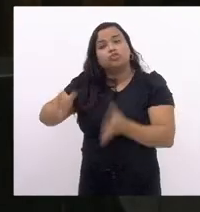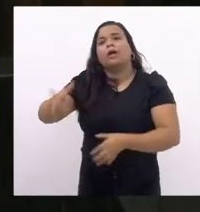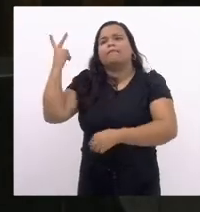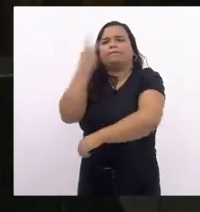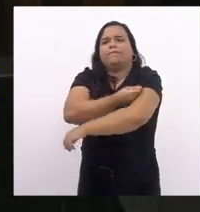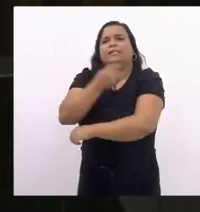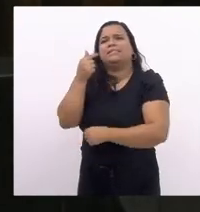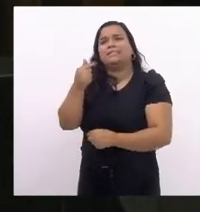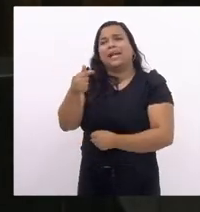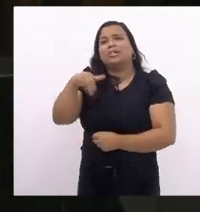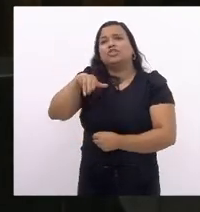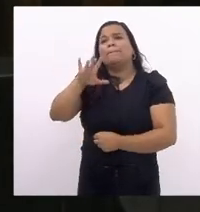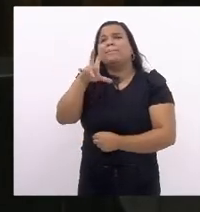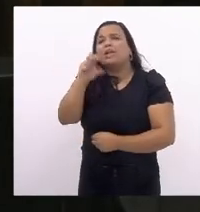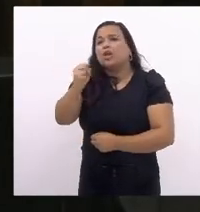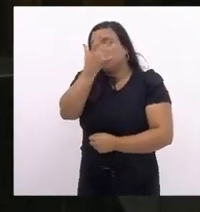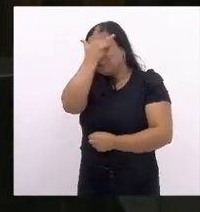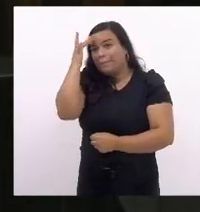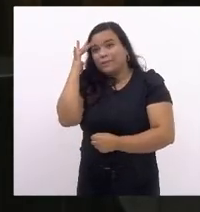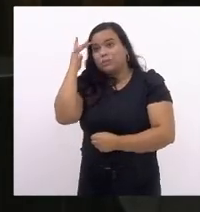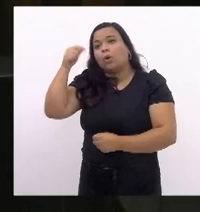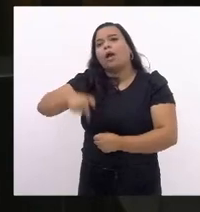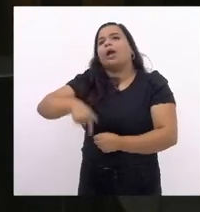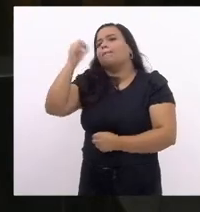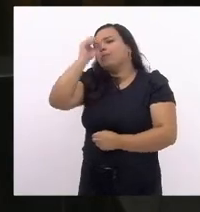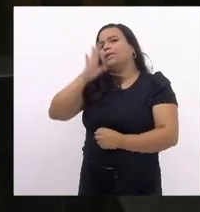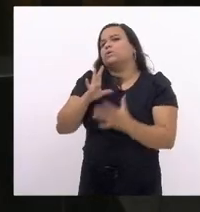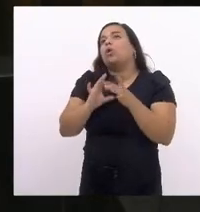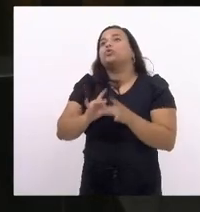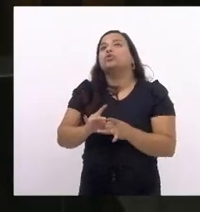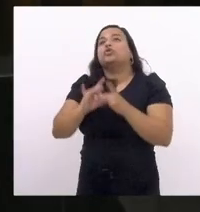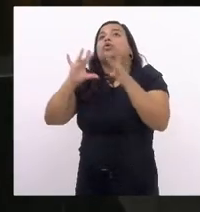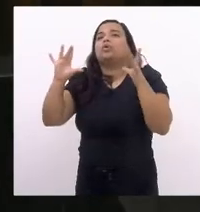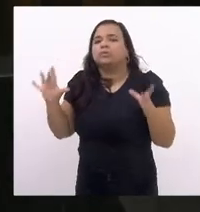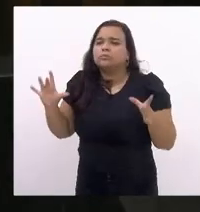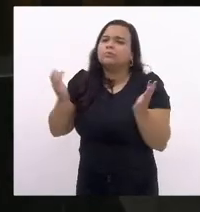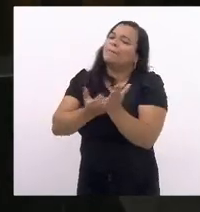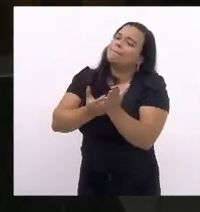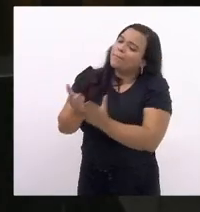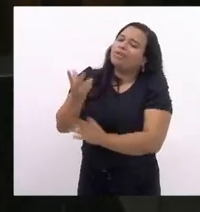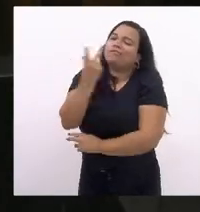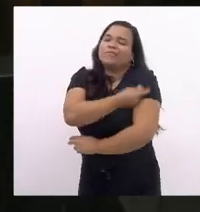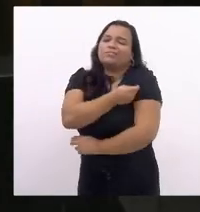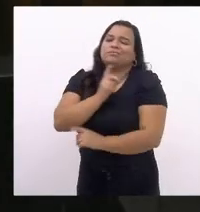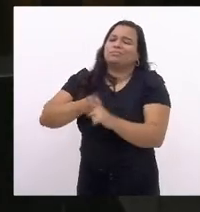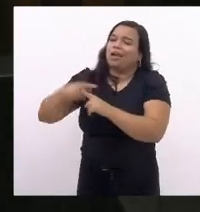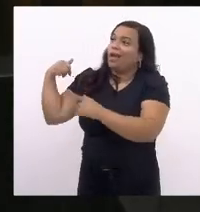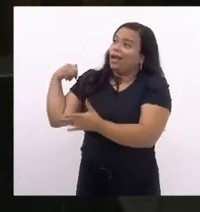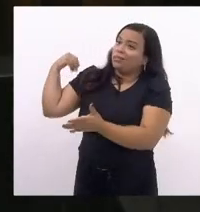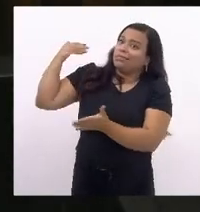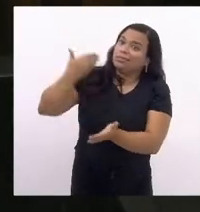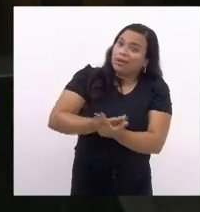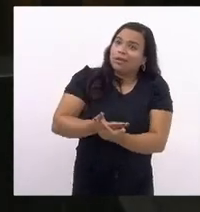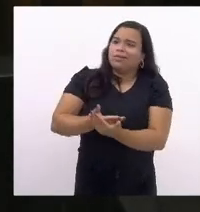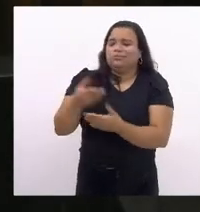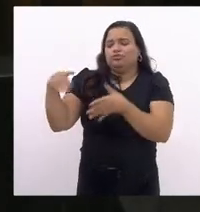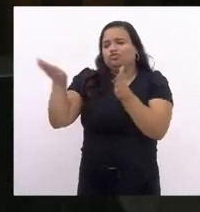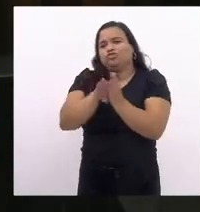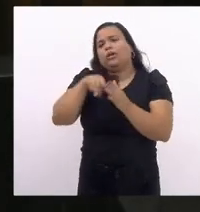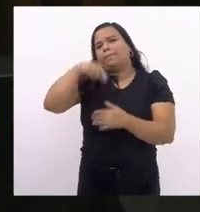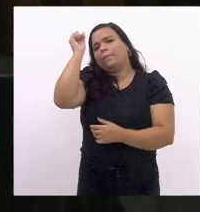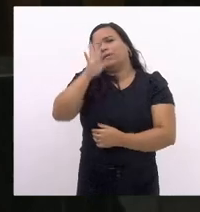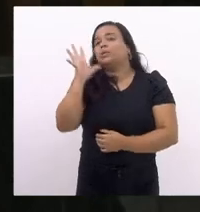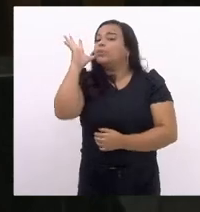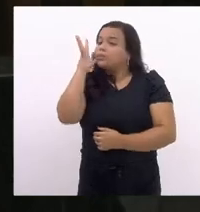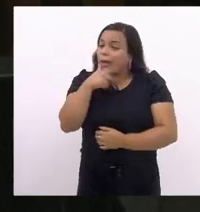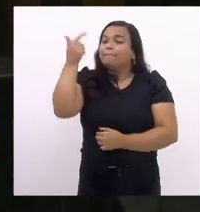de pessoas quando o Brasil autorizou a vacinação, porque até a vacina chegar demorou mais um mês.